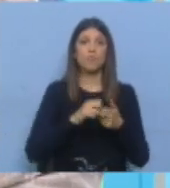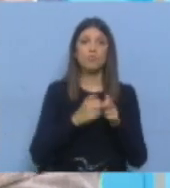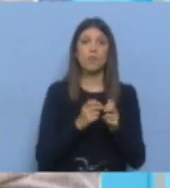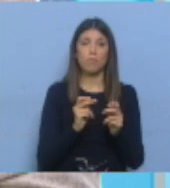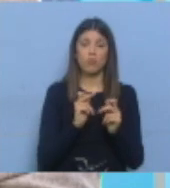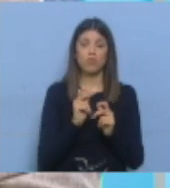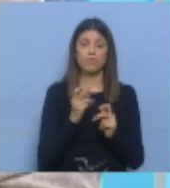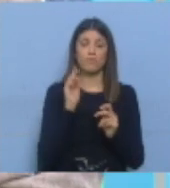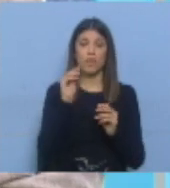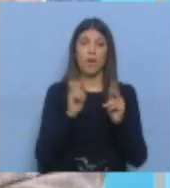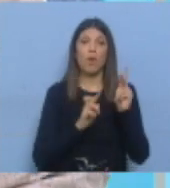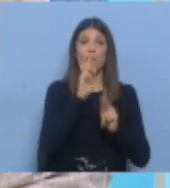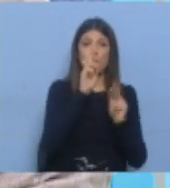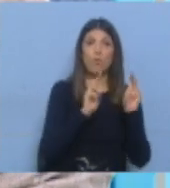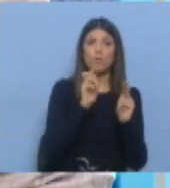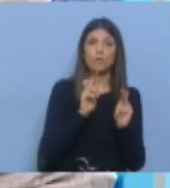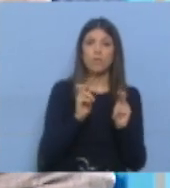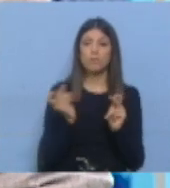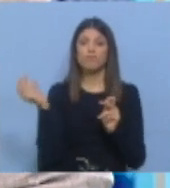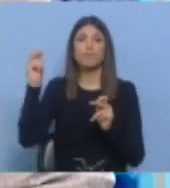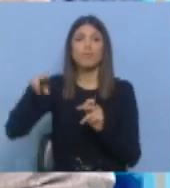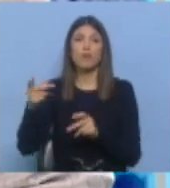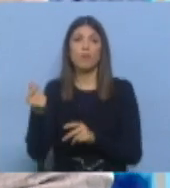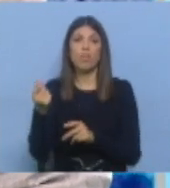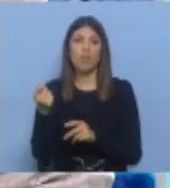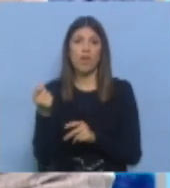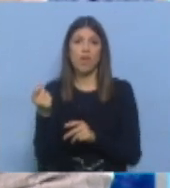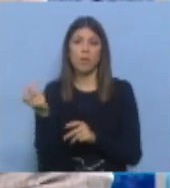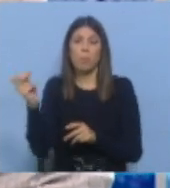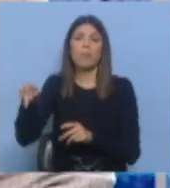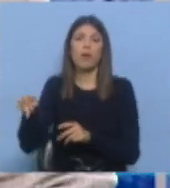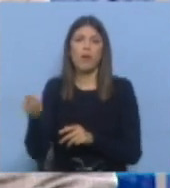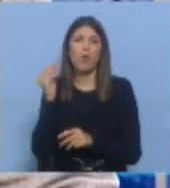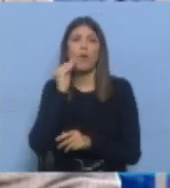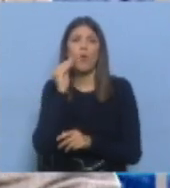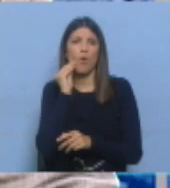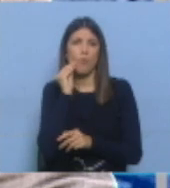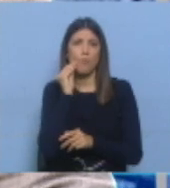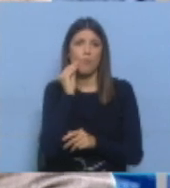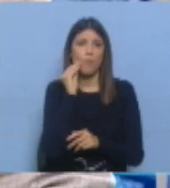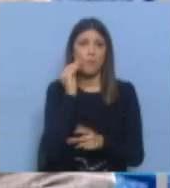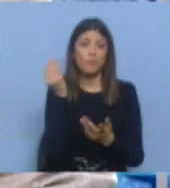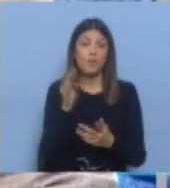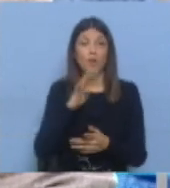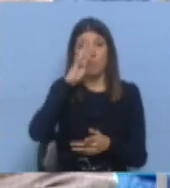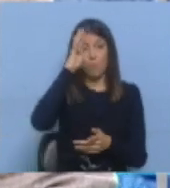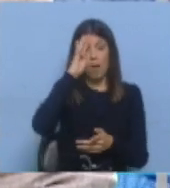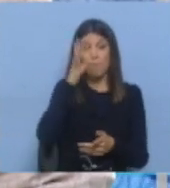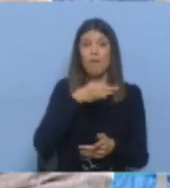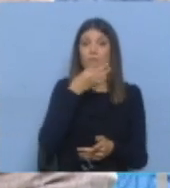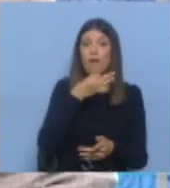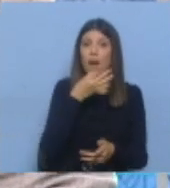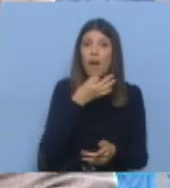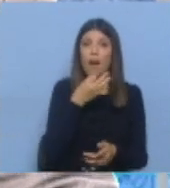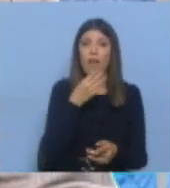Parece. E o Papa tem falado insistentemente disso. Insistentemente. Desde quase do início do pontificado. Há quem